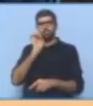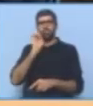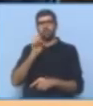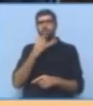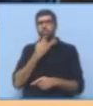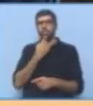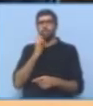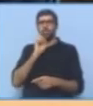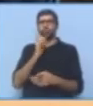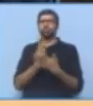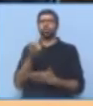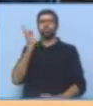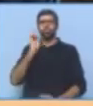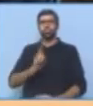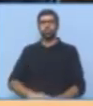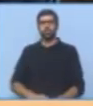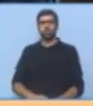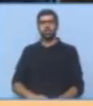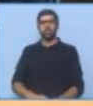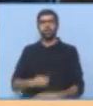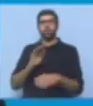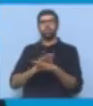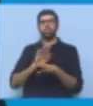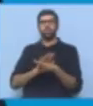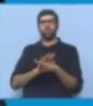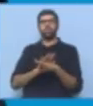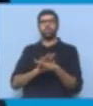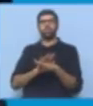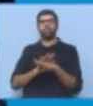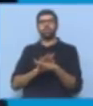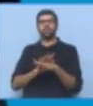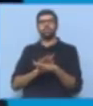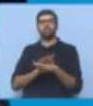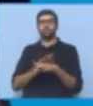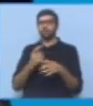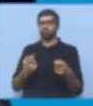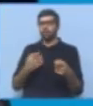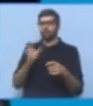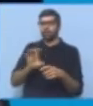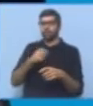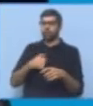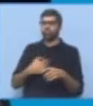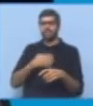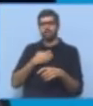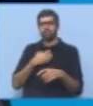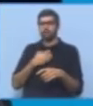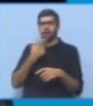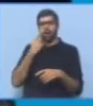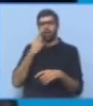só importantes, é porque também calham muito com a maneira como eu sinto e vivo a fé. Por